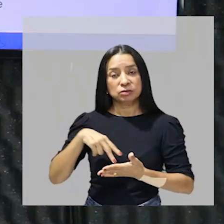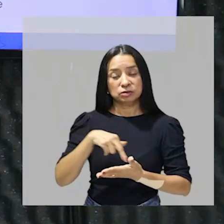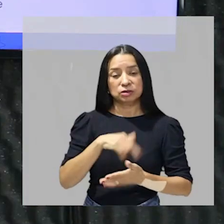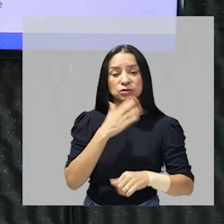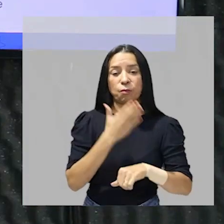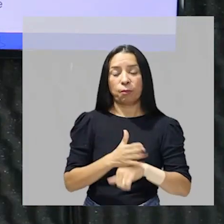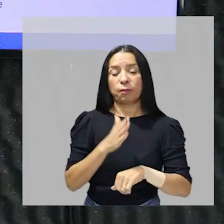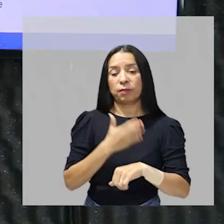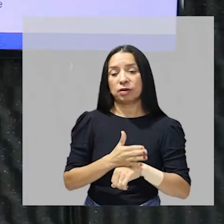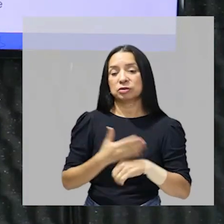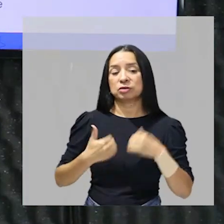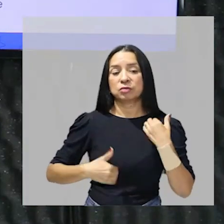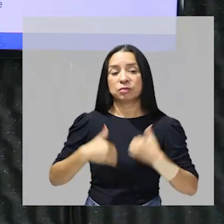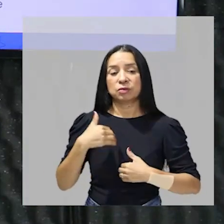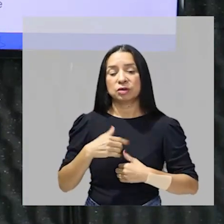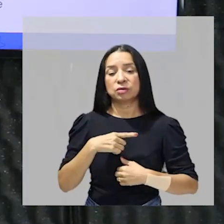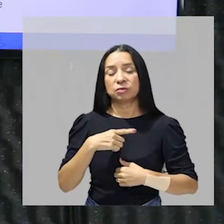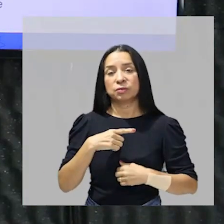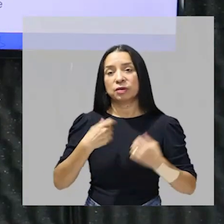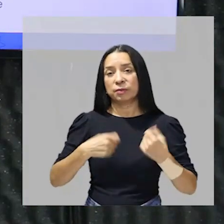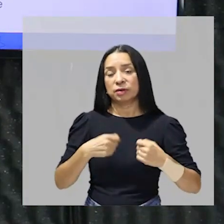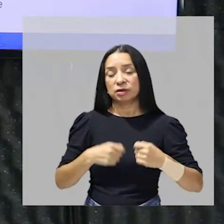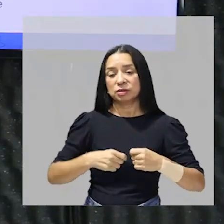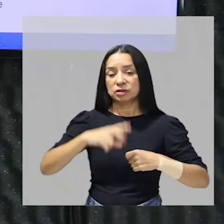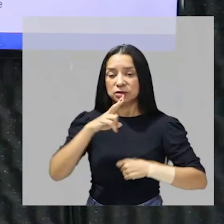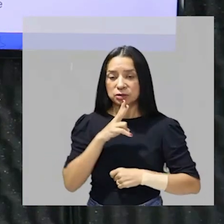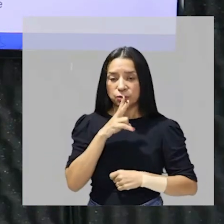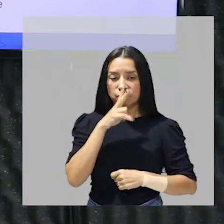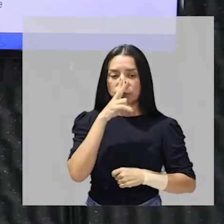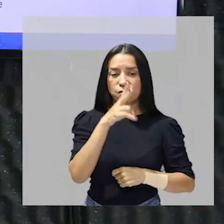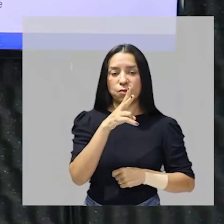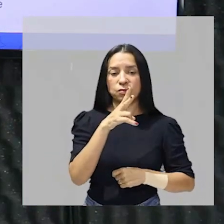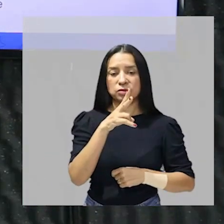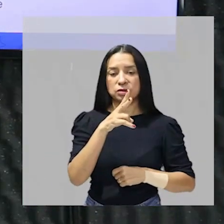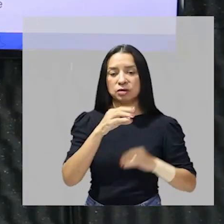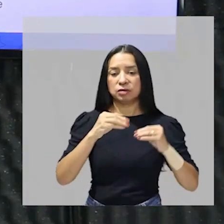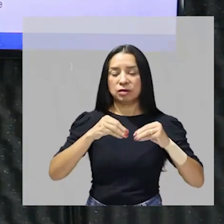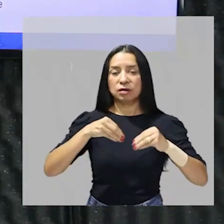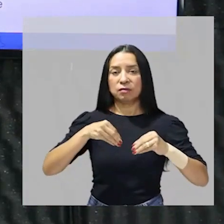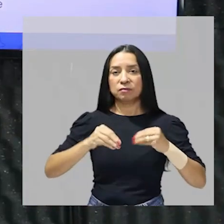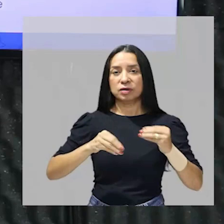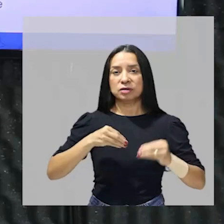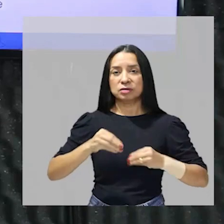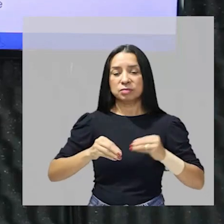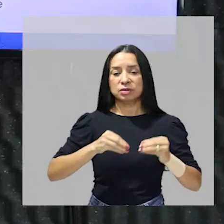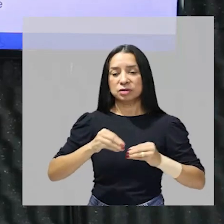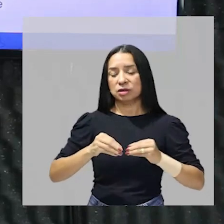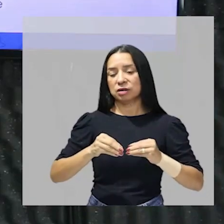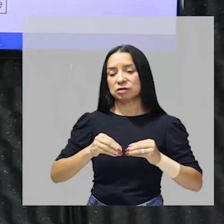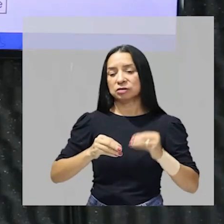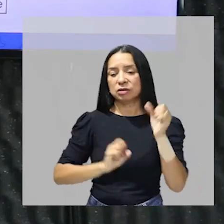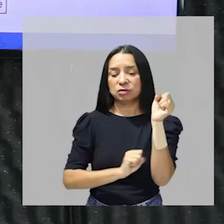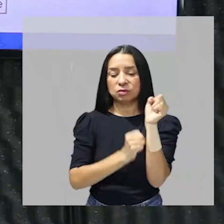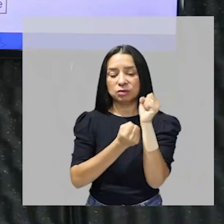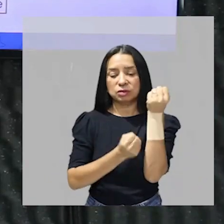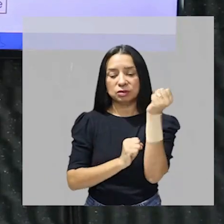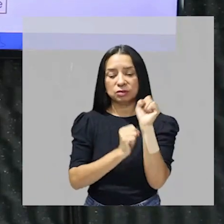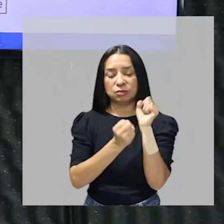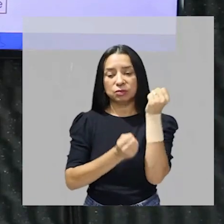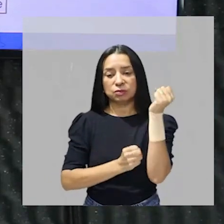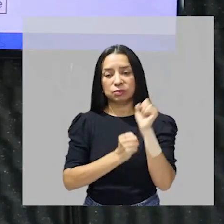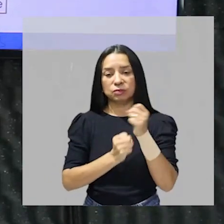que requer força, flexibilidade, coordenação motora e etc. Vou circular